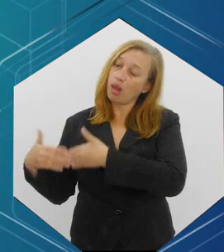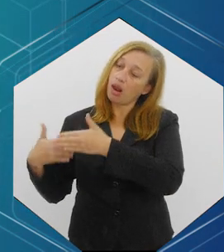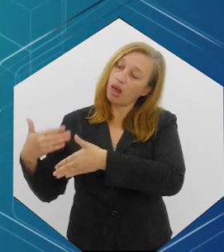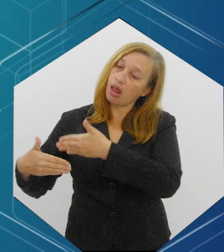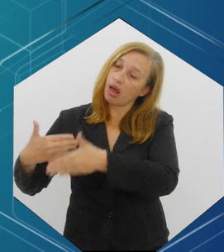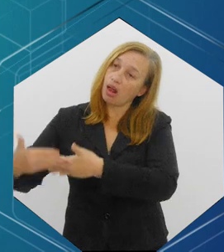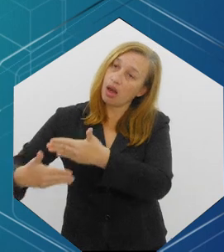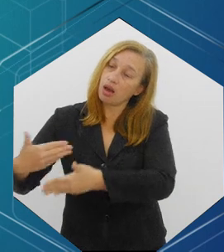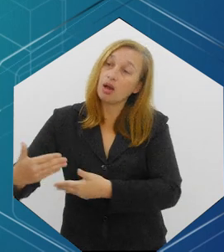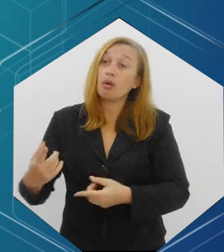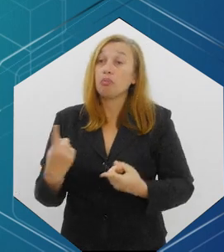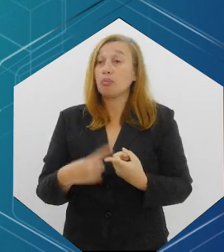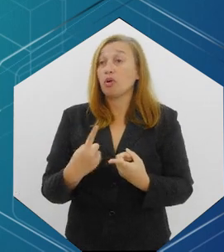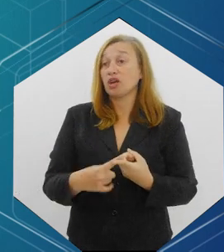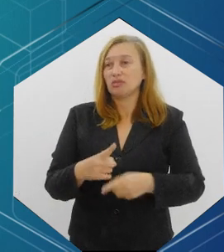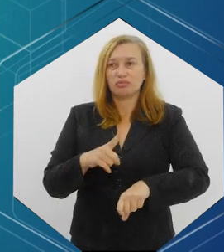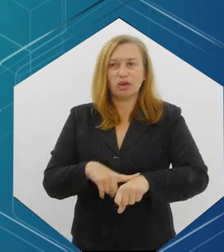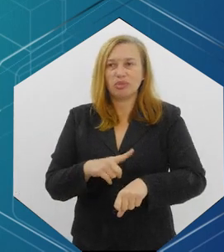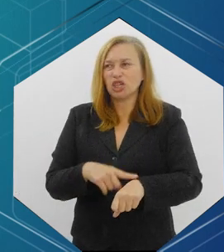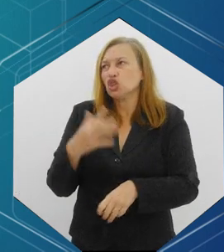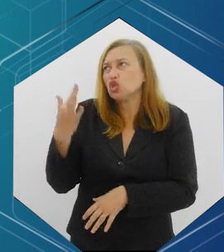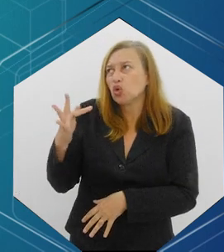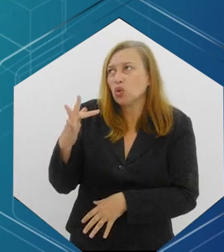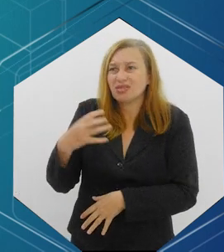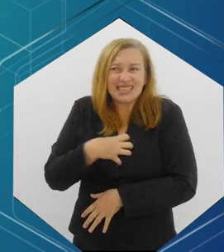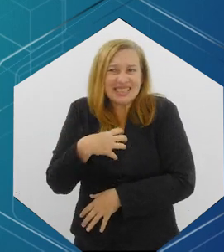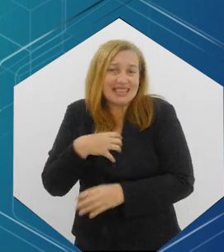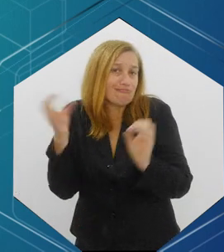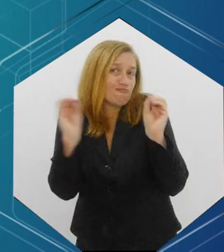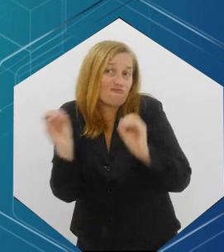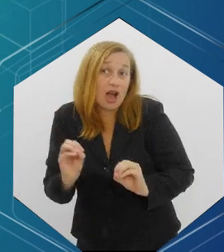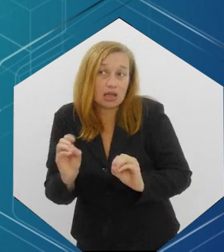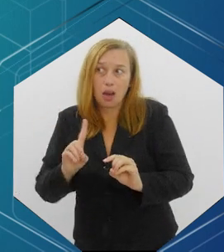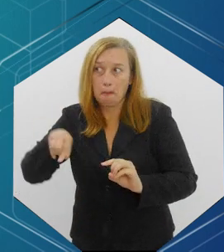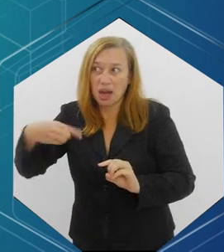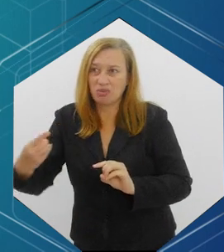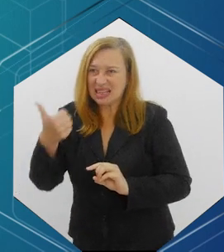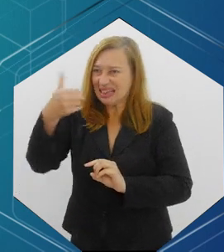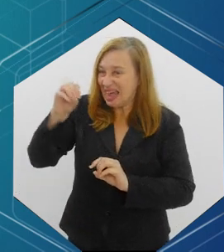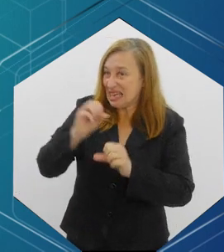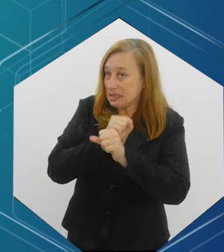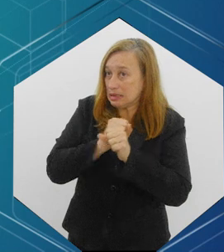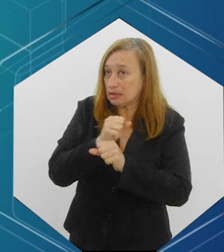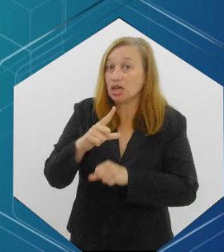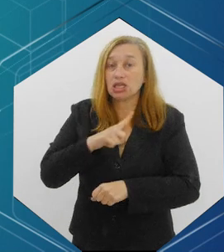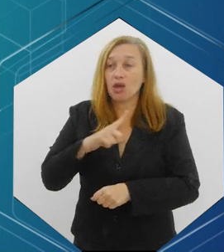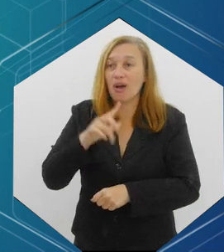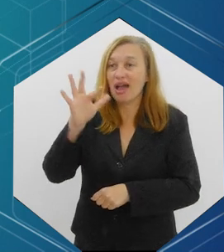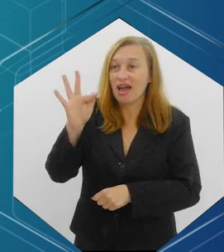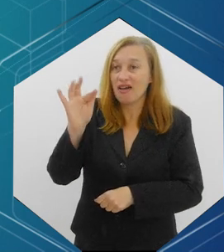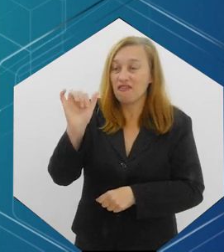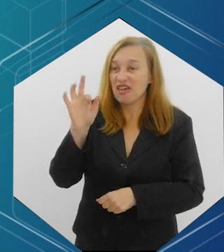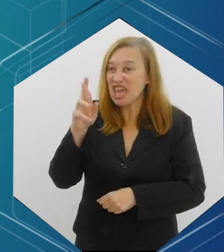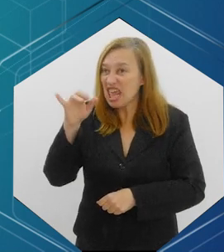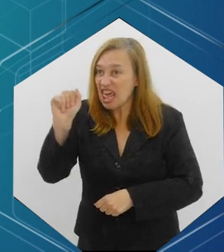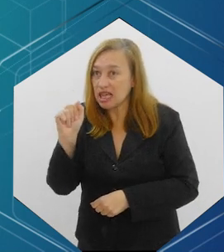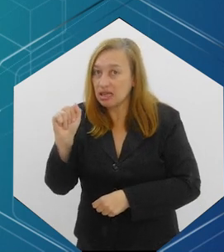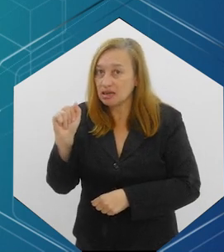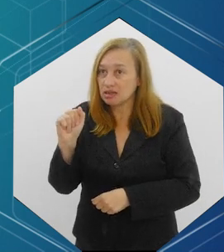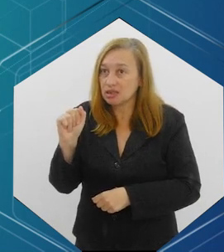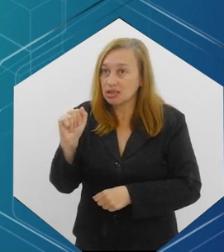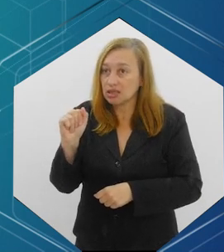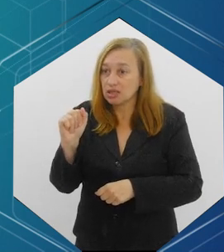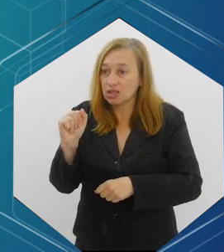trombose ao longo do tempo. Porque no momento vai ficar sem dor, vai ficar sem nada, tal. 10 anos depois ele tem uma ferida que não